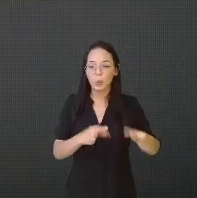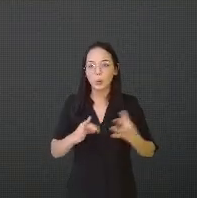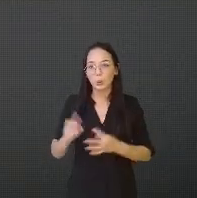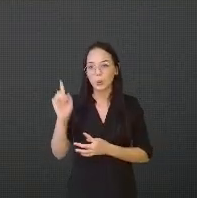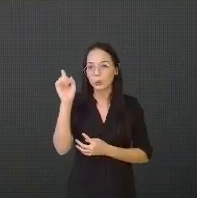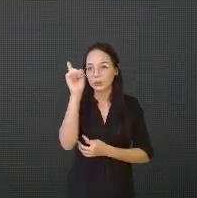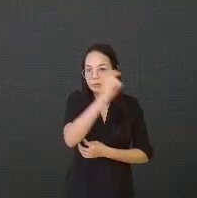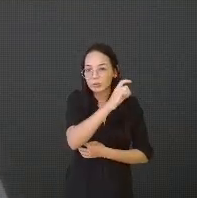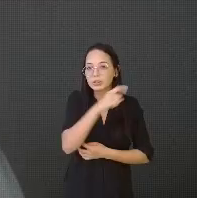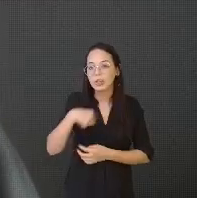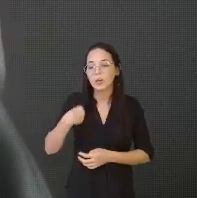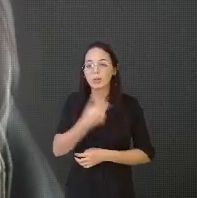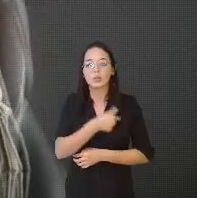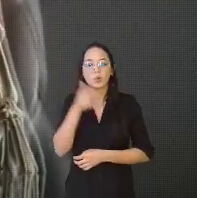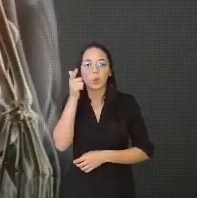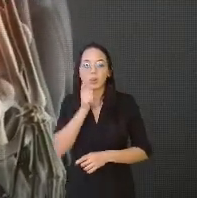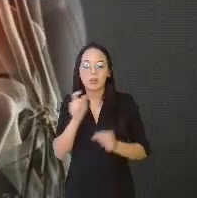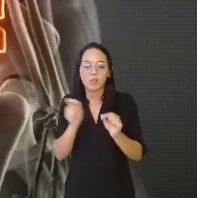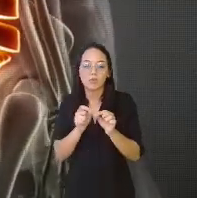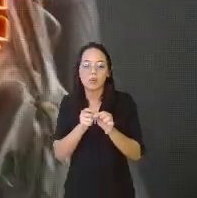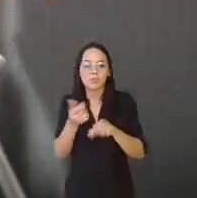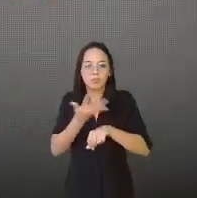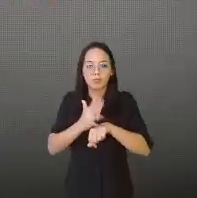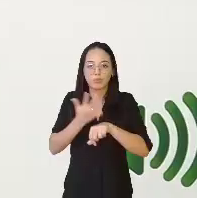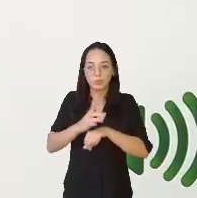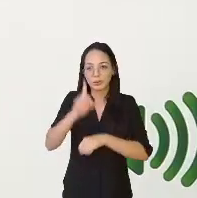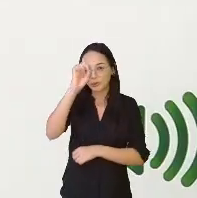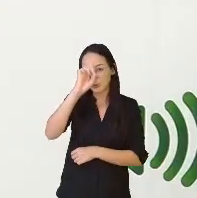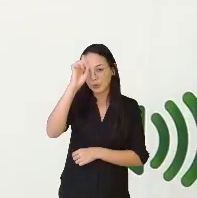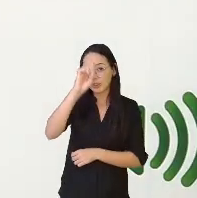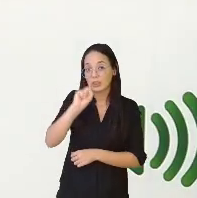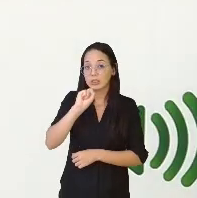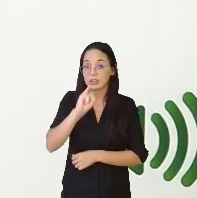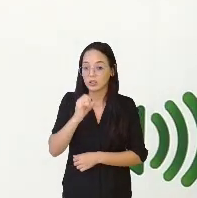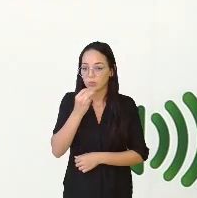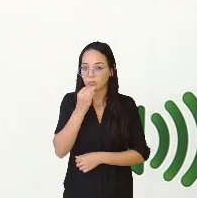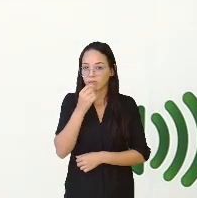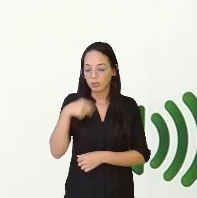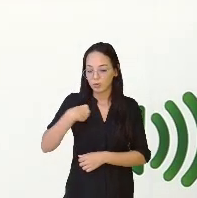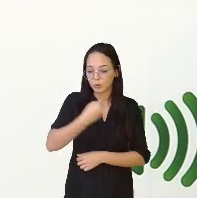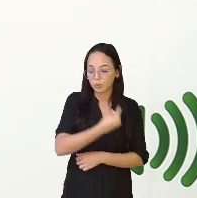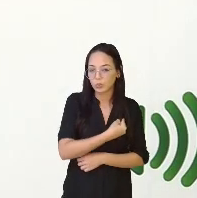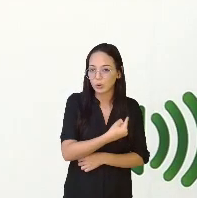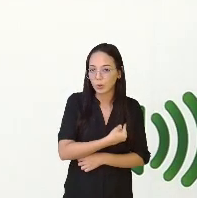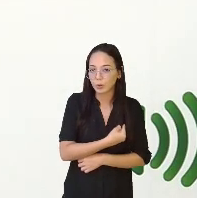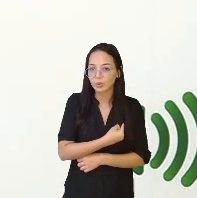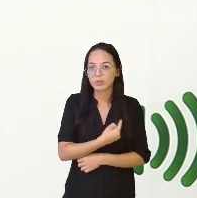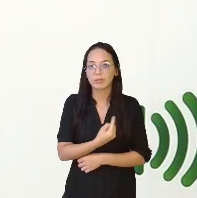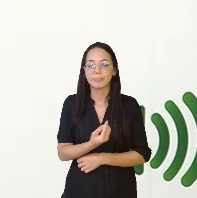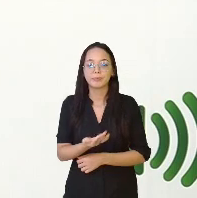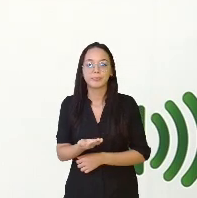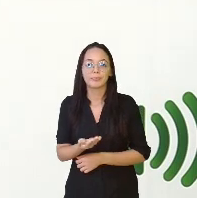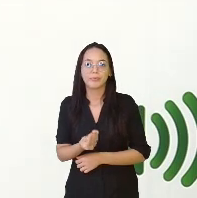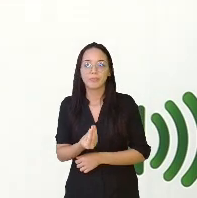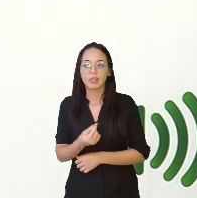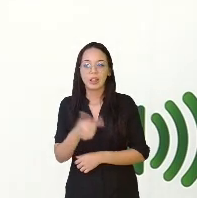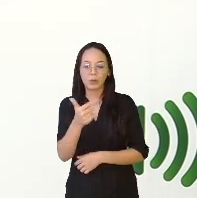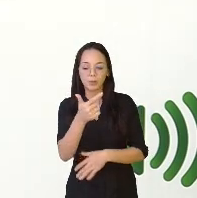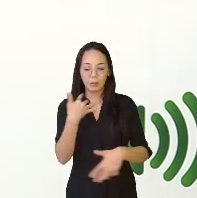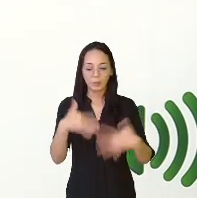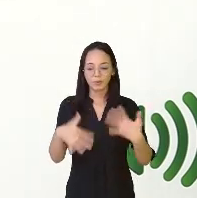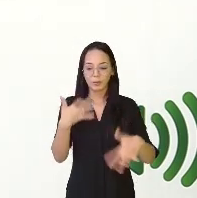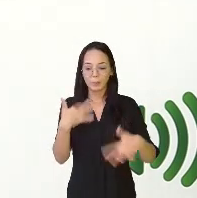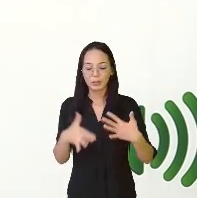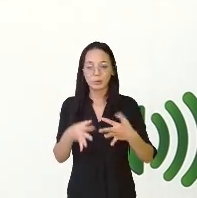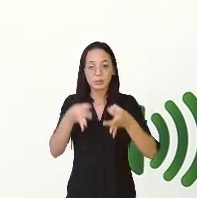para realizarmos as nossas atividades no nosso dia a dia. Se a gente não se movimenta